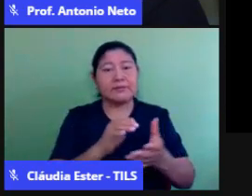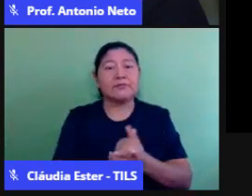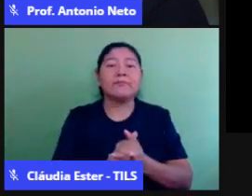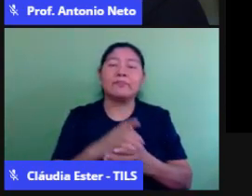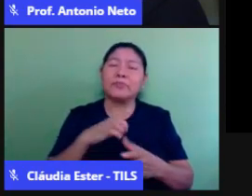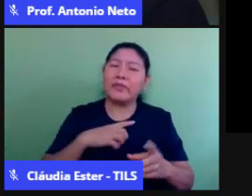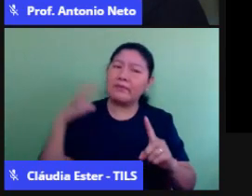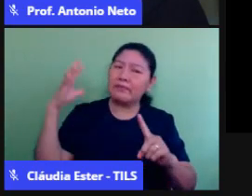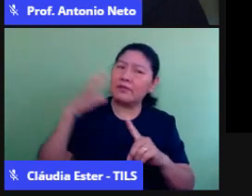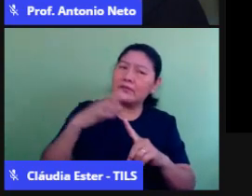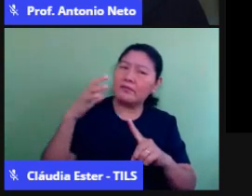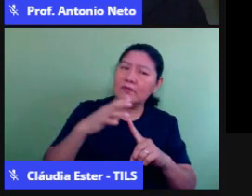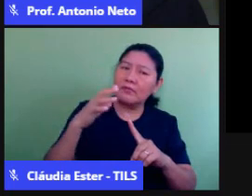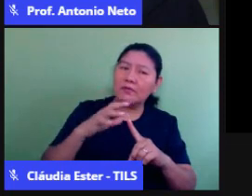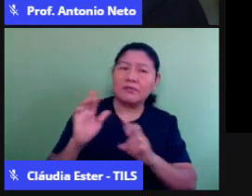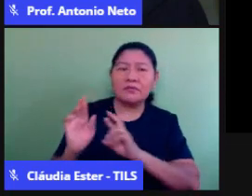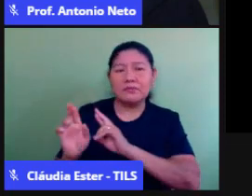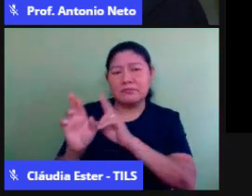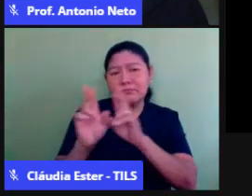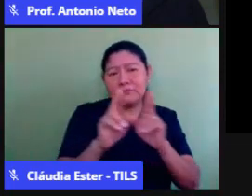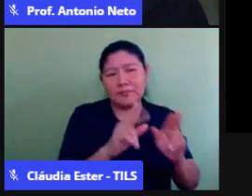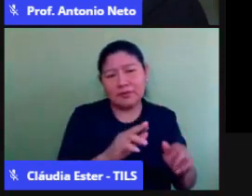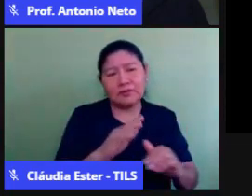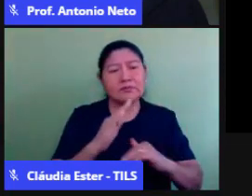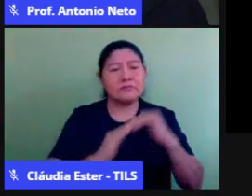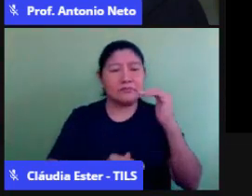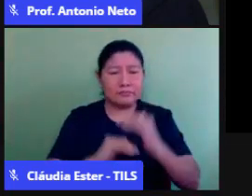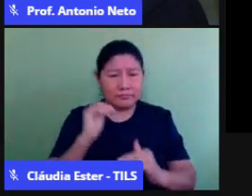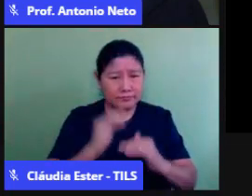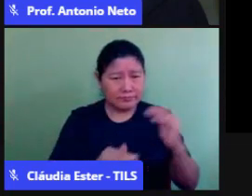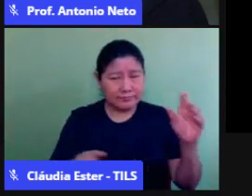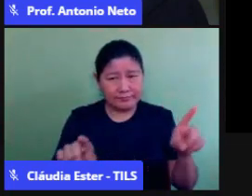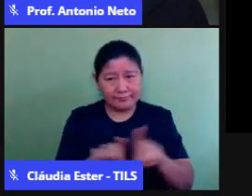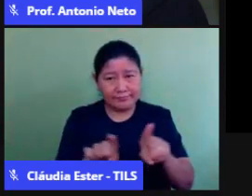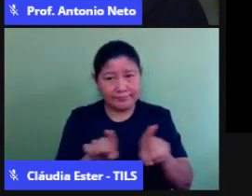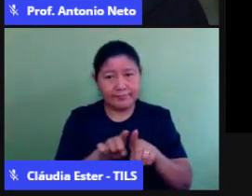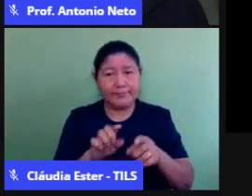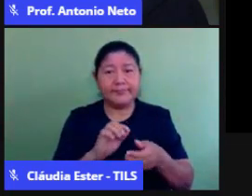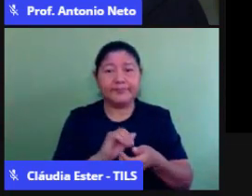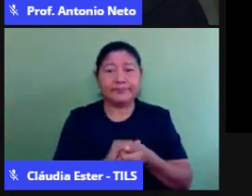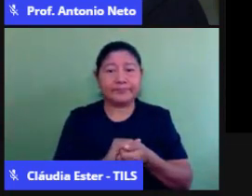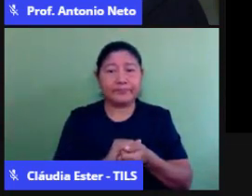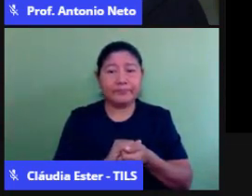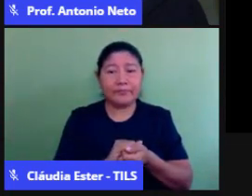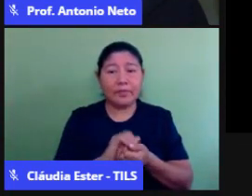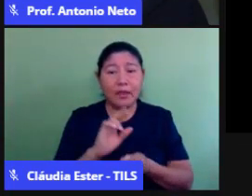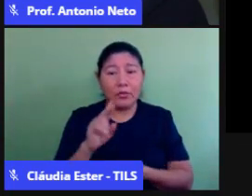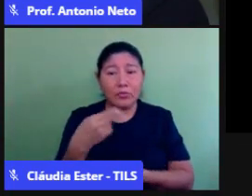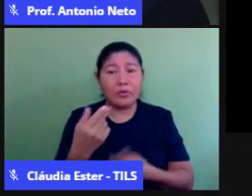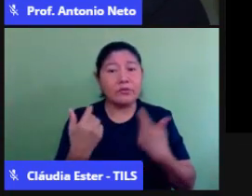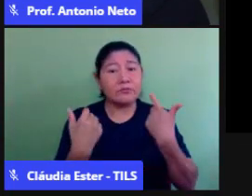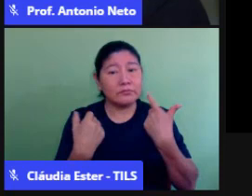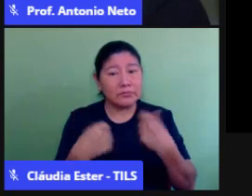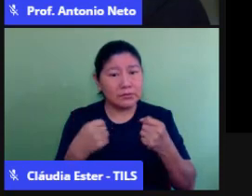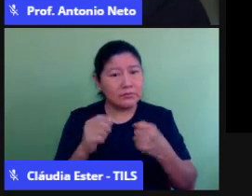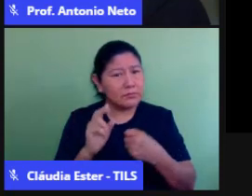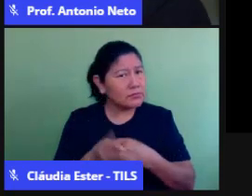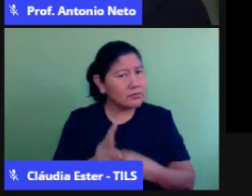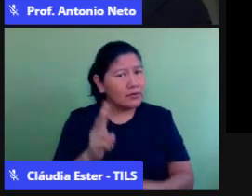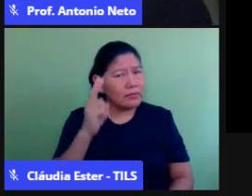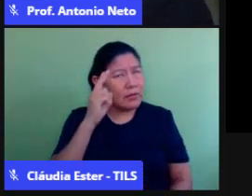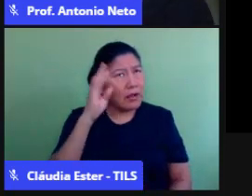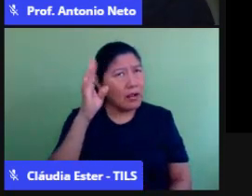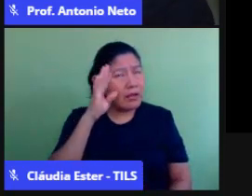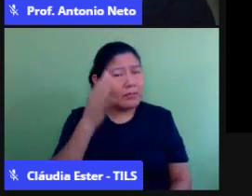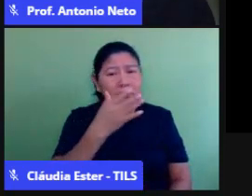do país de trazer essa ferrovia para dentro, né? A gente sempre tem que lembrar do Emílio Chinor, porque